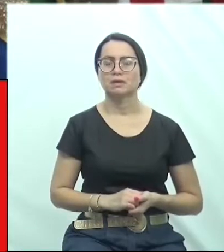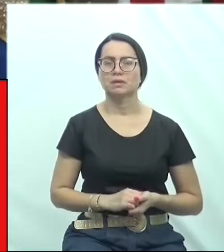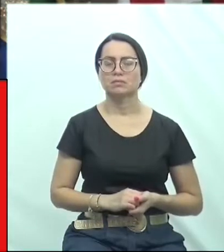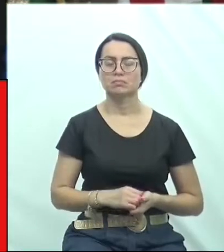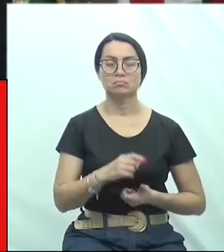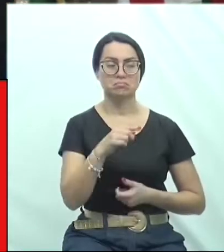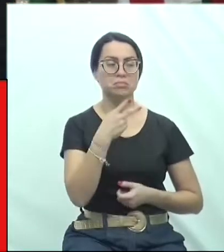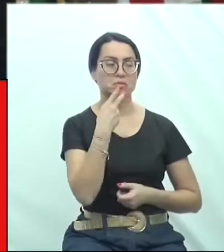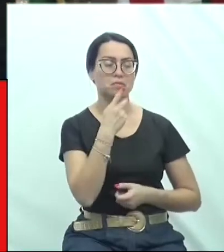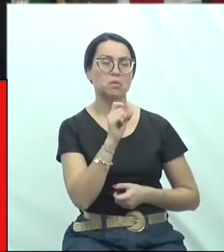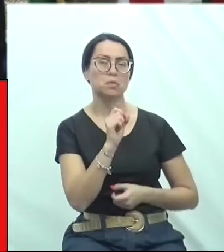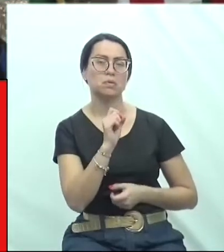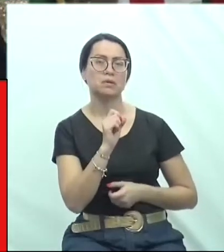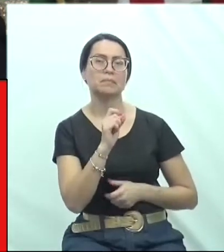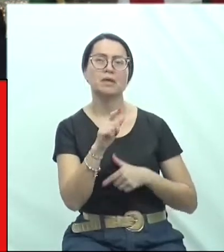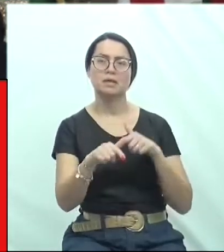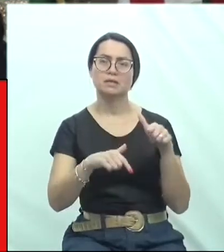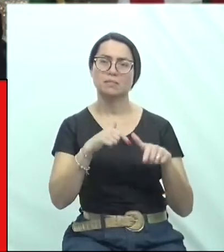numa fábrica de produtos